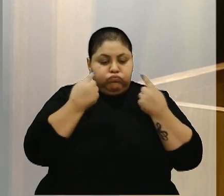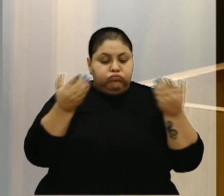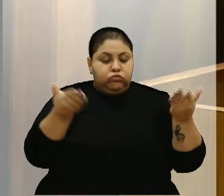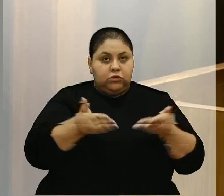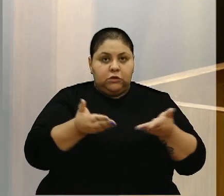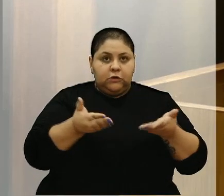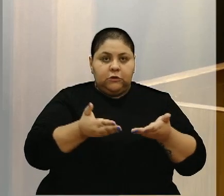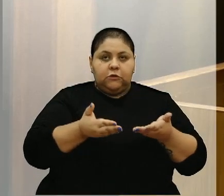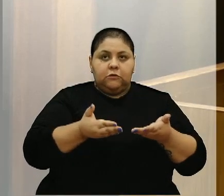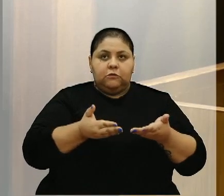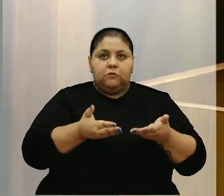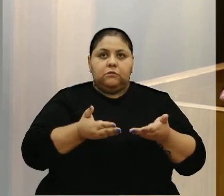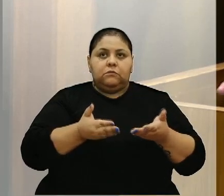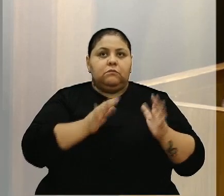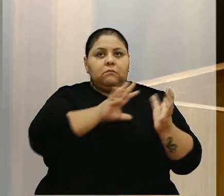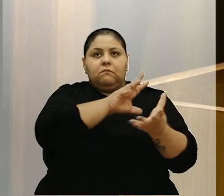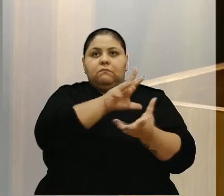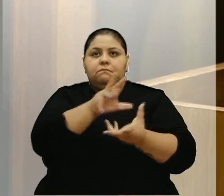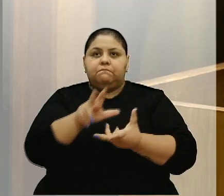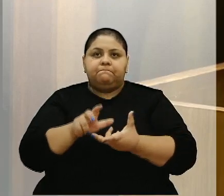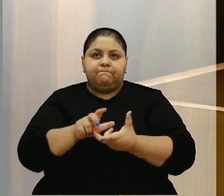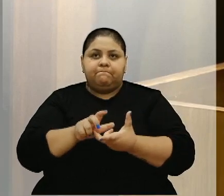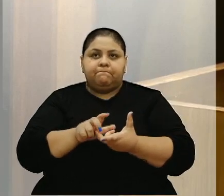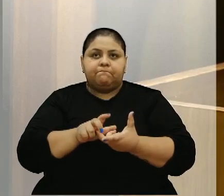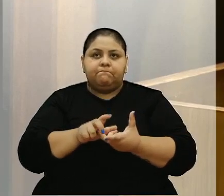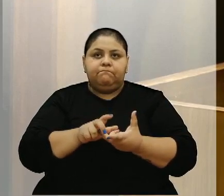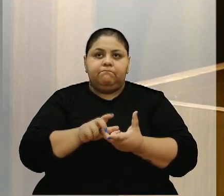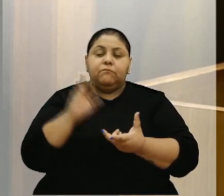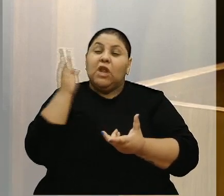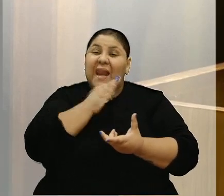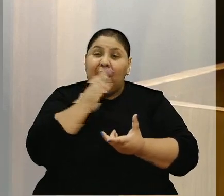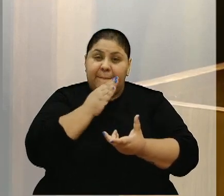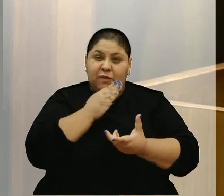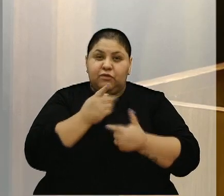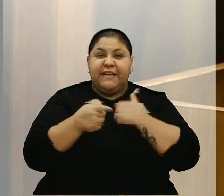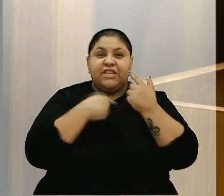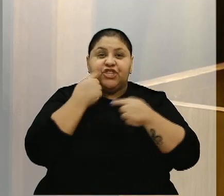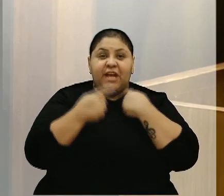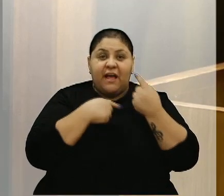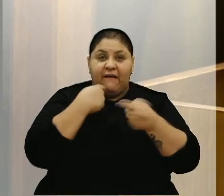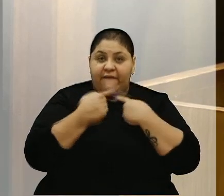hoje o mundo é rápido em criticar, muito rápido em criticar.